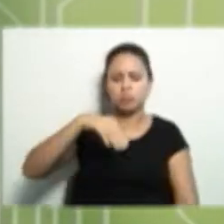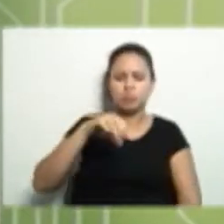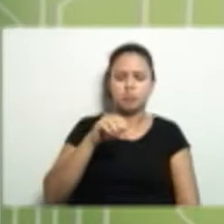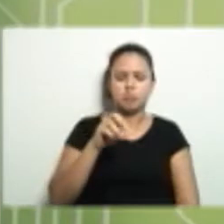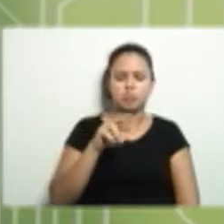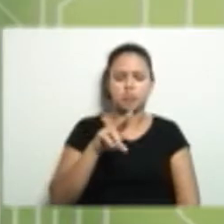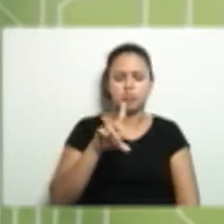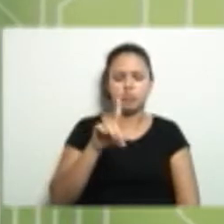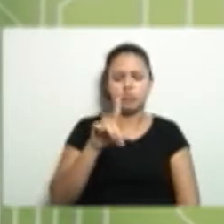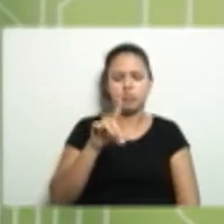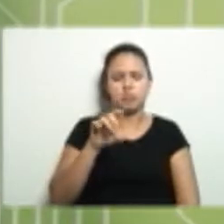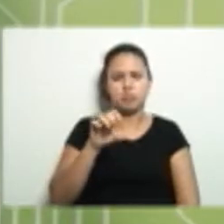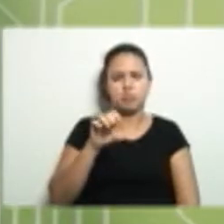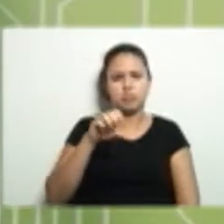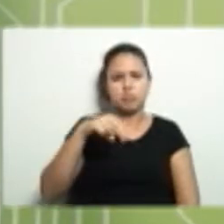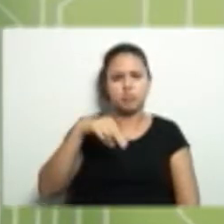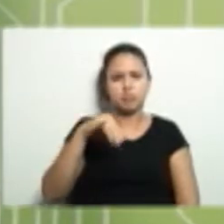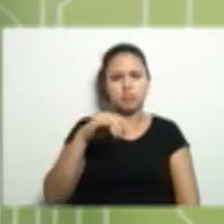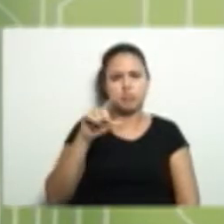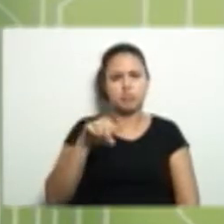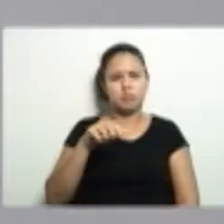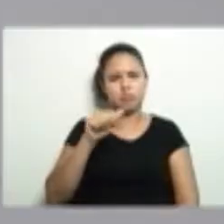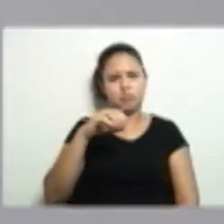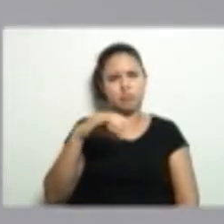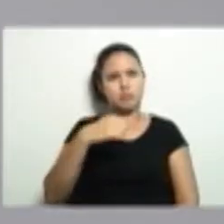modernização para os alimentos. Vamos ver?